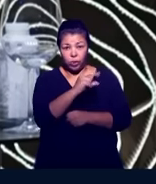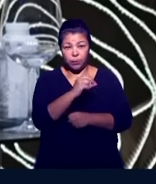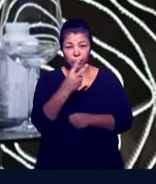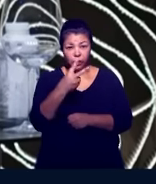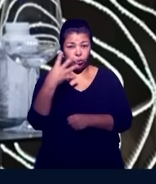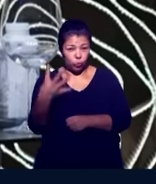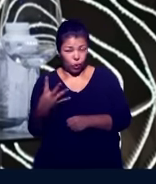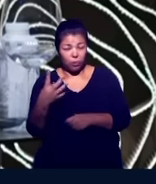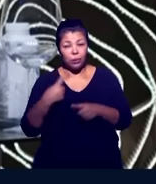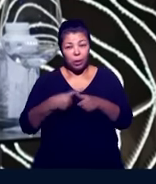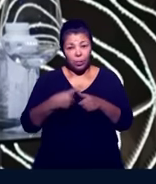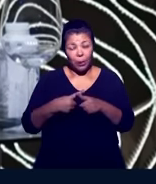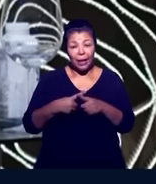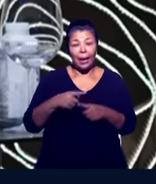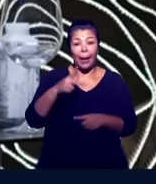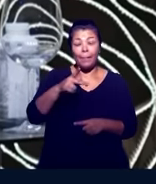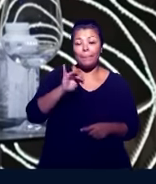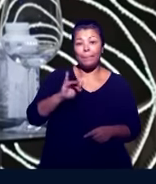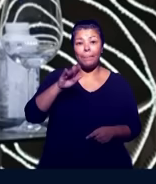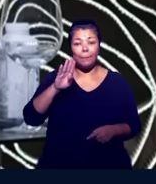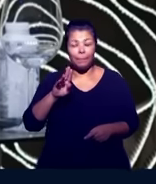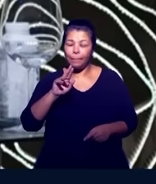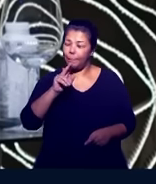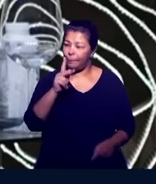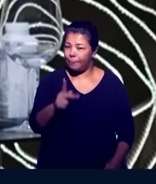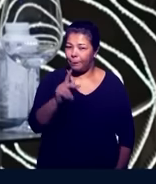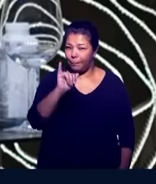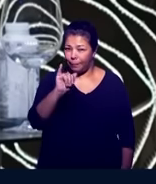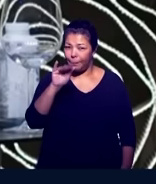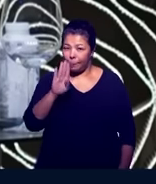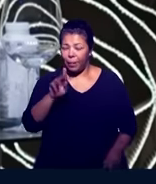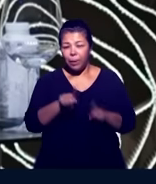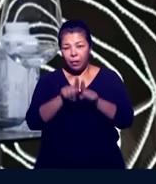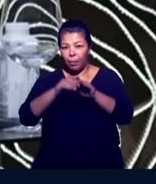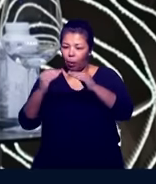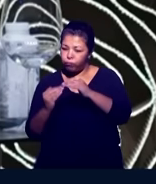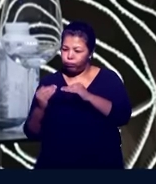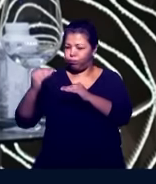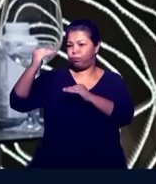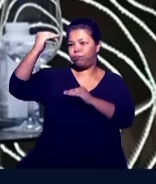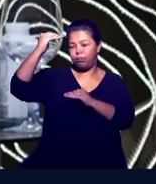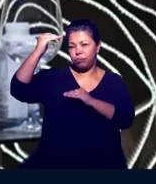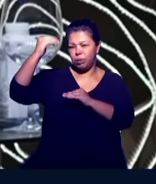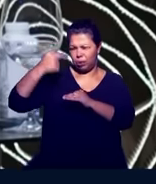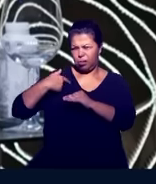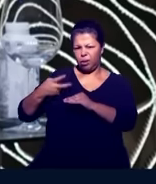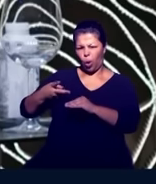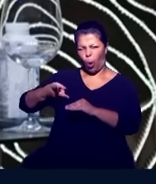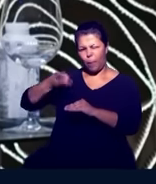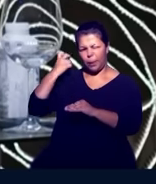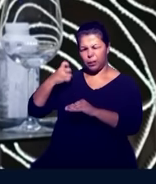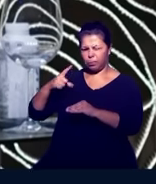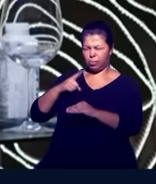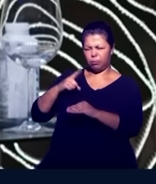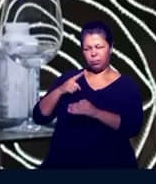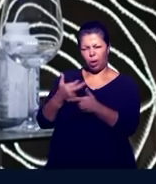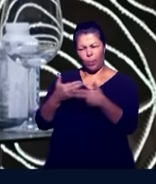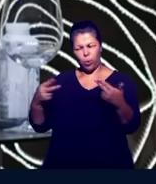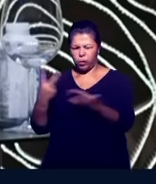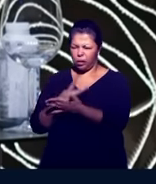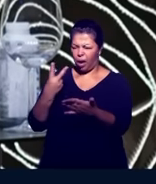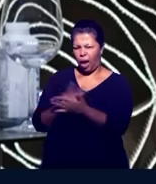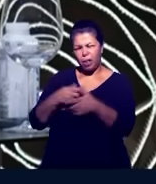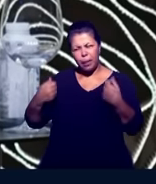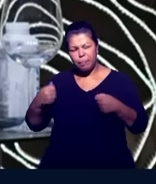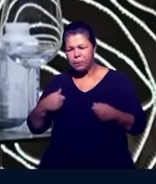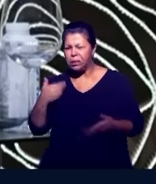vai crescer três e a receita não vai crescer talvez nenhum eu falei tá acontecendo alguma coisa errada nós precisamos identificar o